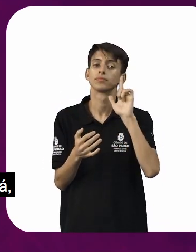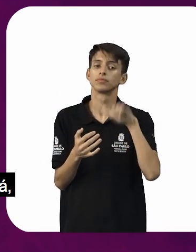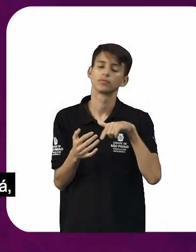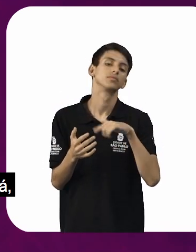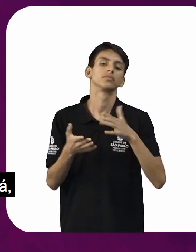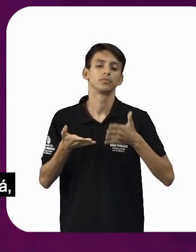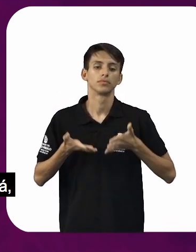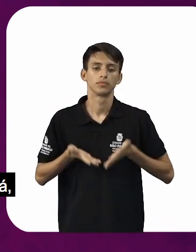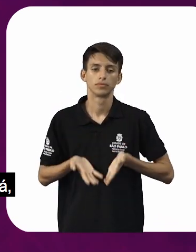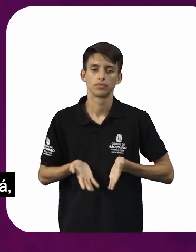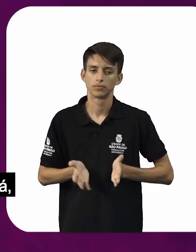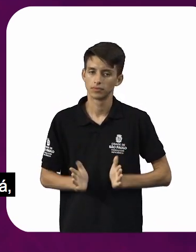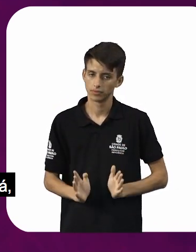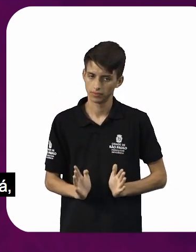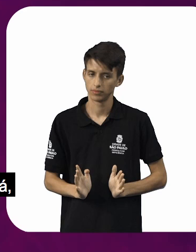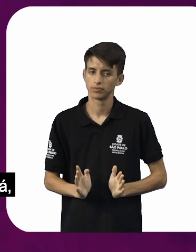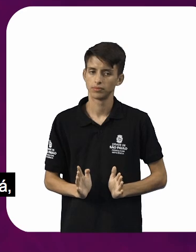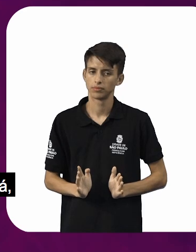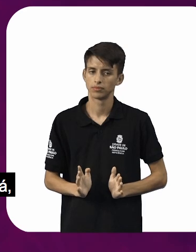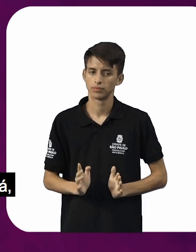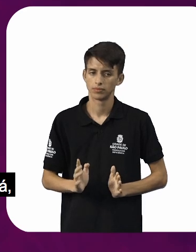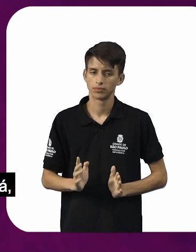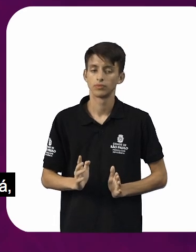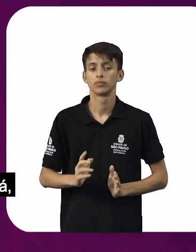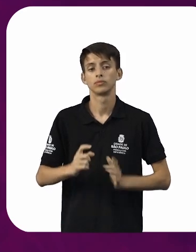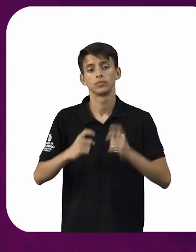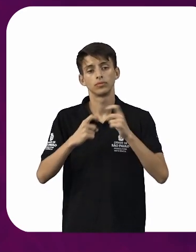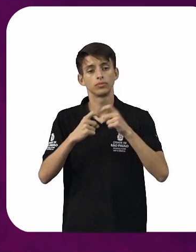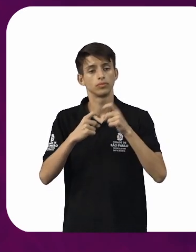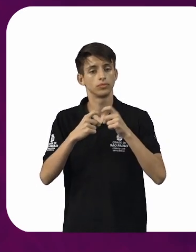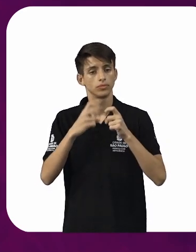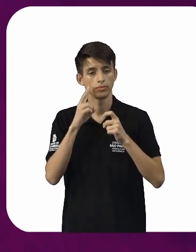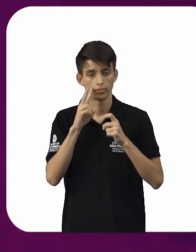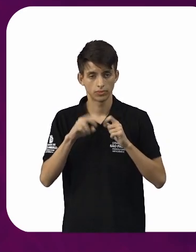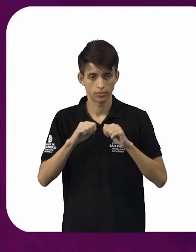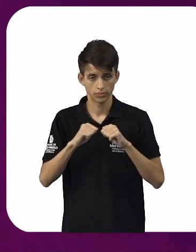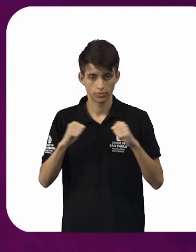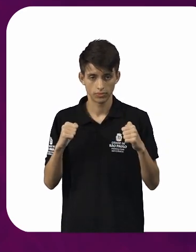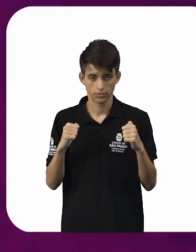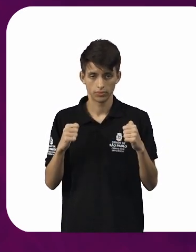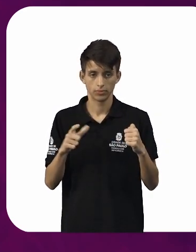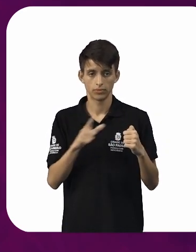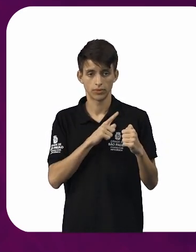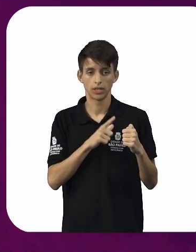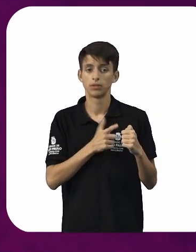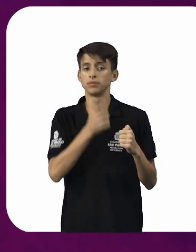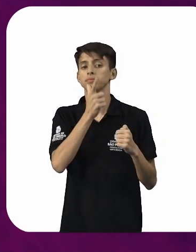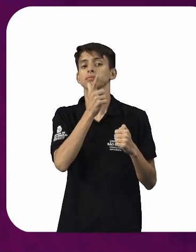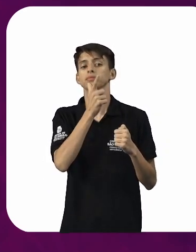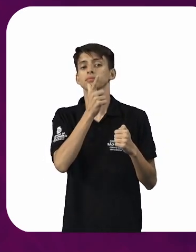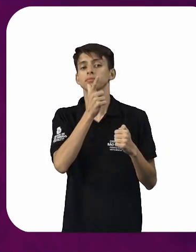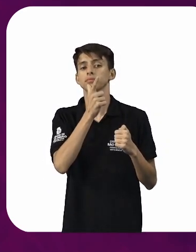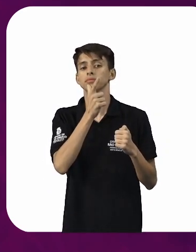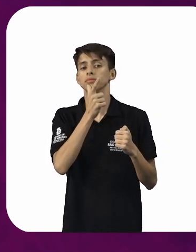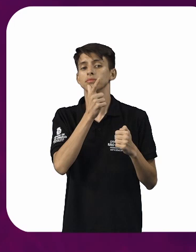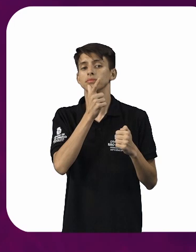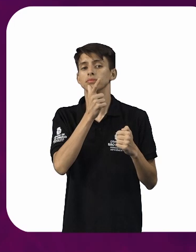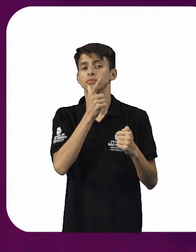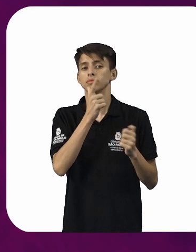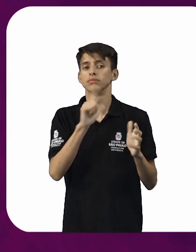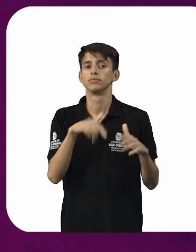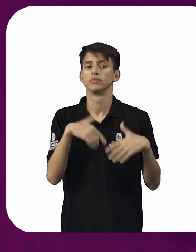quando você nasce, a pessoa nasce, o médico vai lá, né, abre a perninha e fala, nossa, tem um pênis aqui.